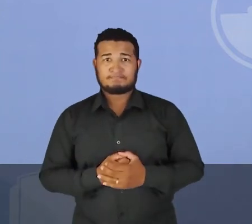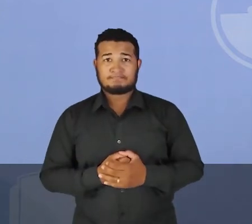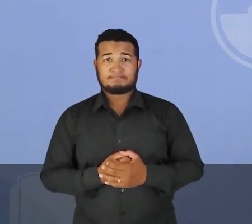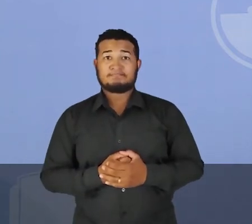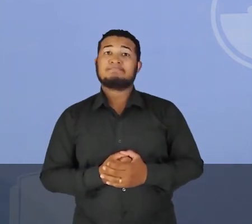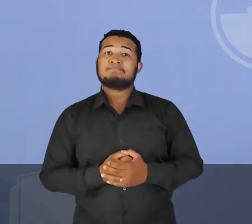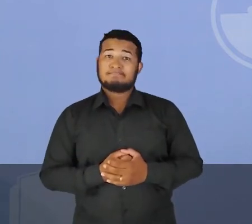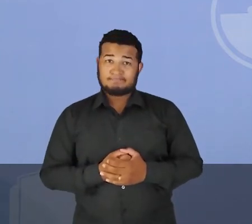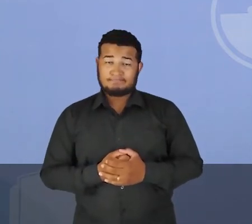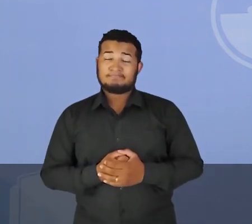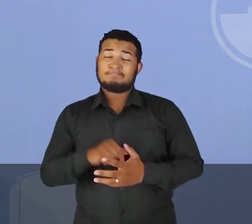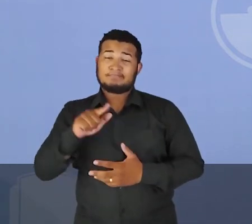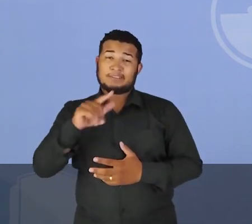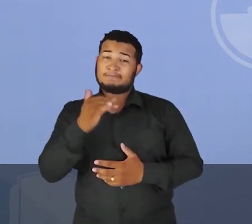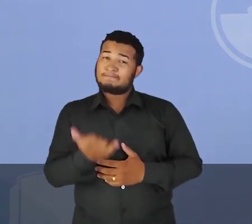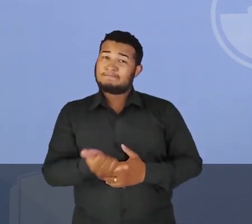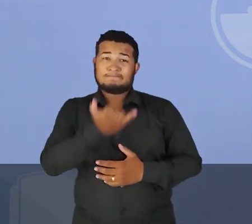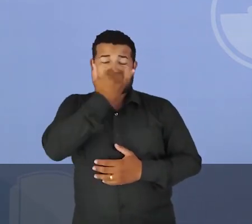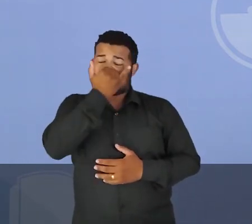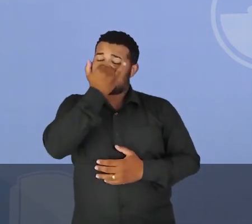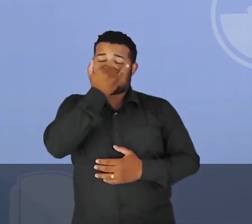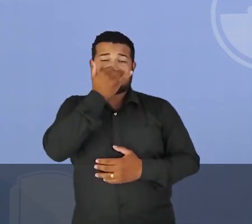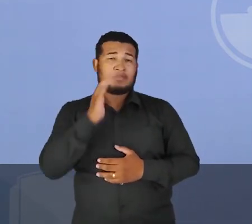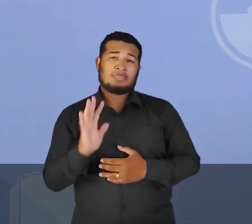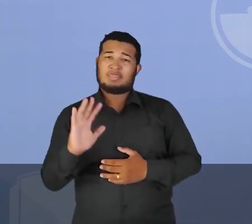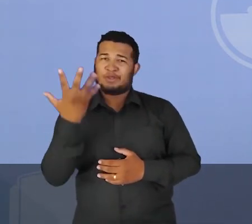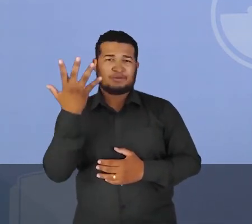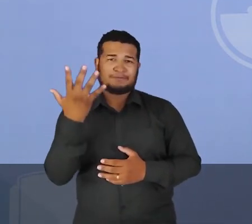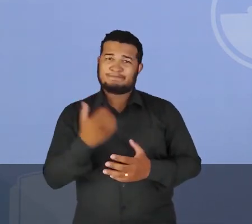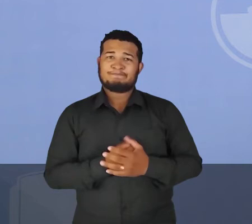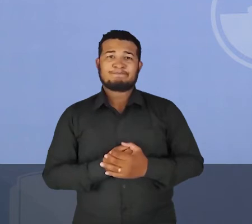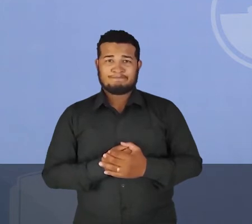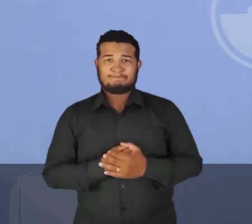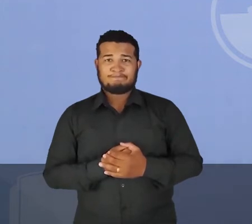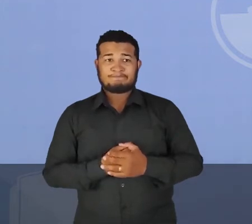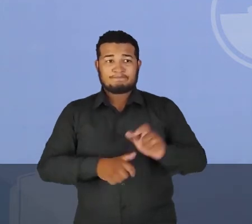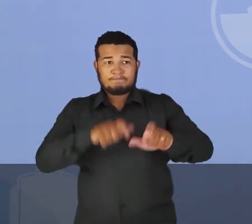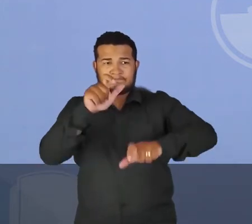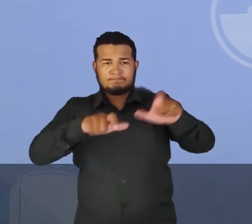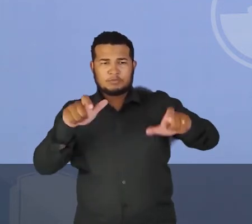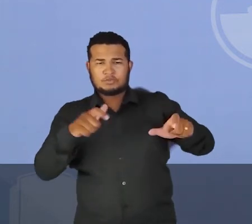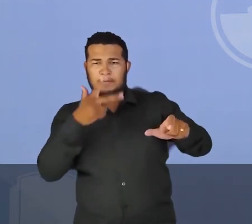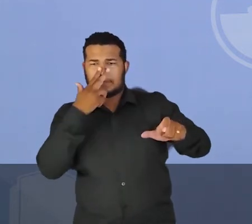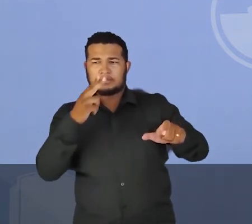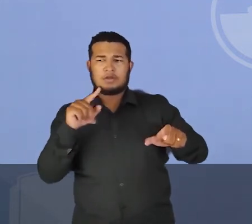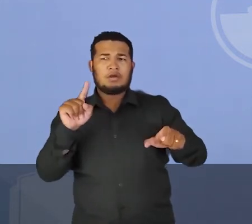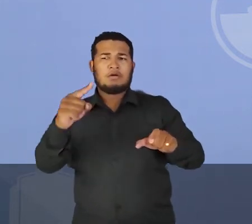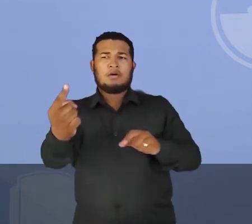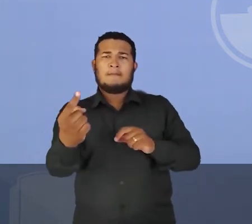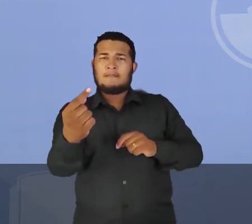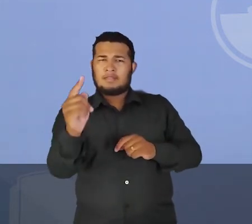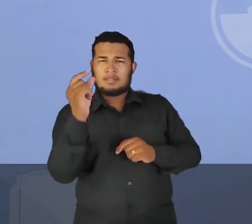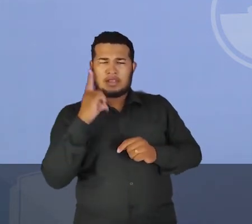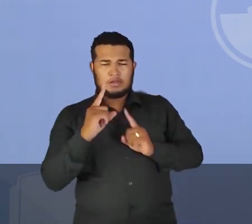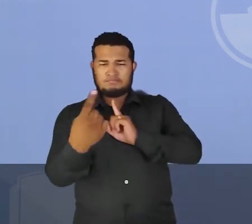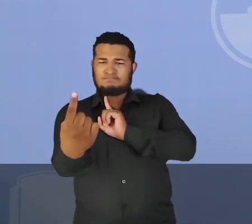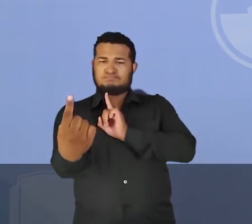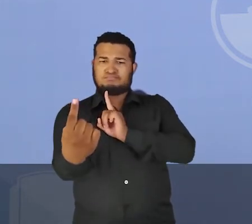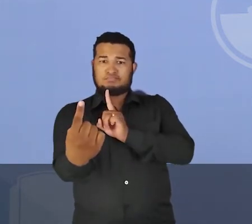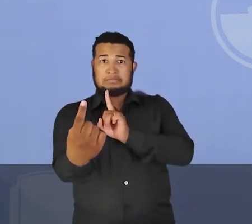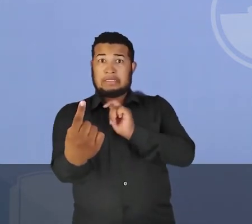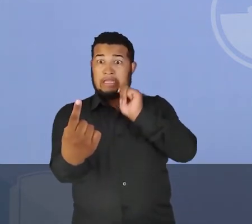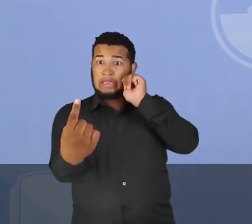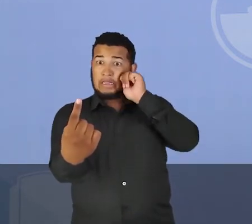Isso, gente, infelizmente não acontece ainda. Pessoas ainda mudam de calçada quando vem um negro